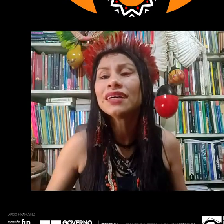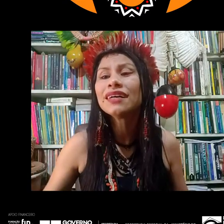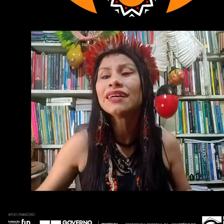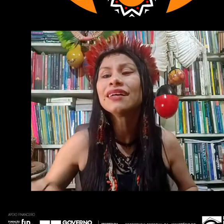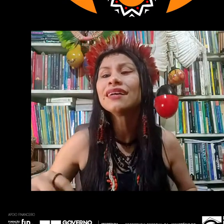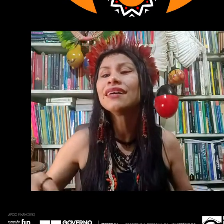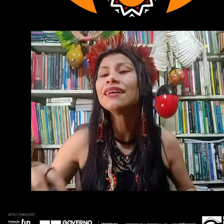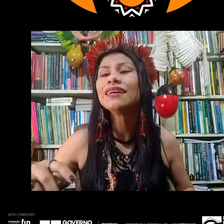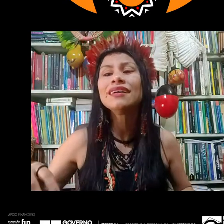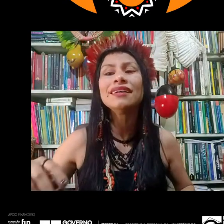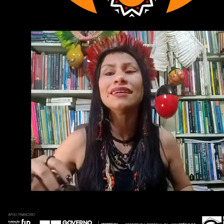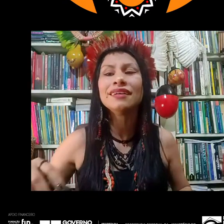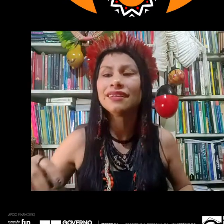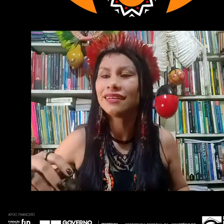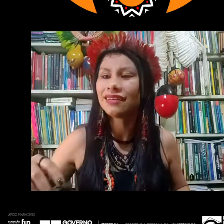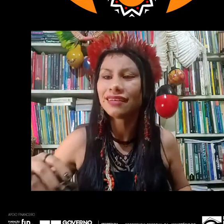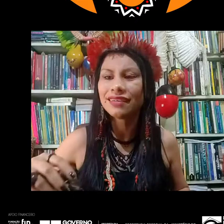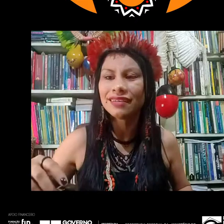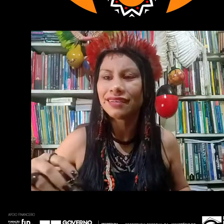uamuna,